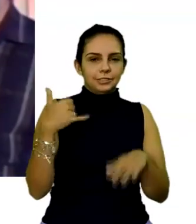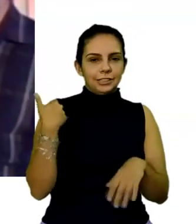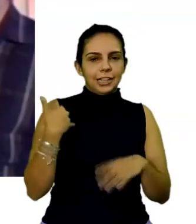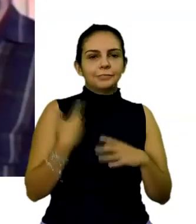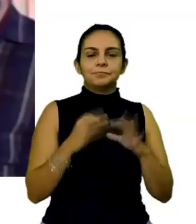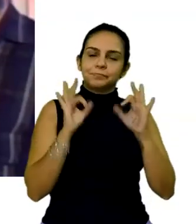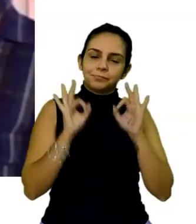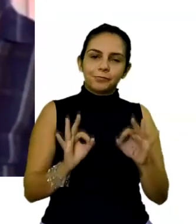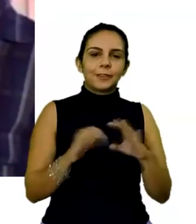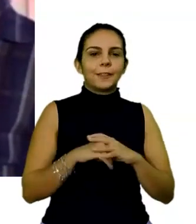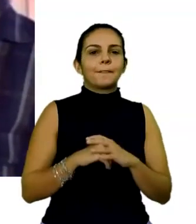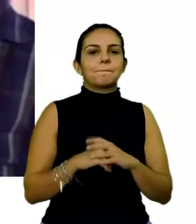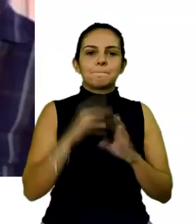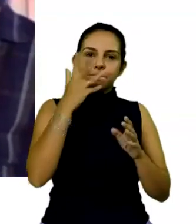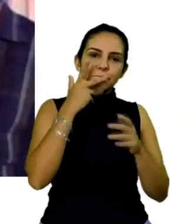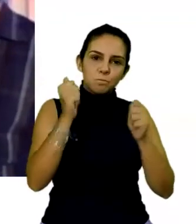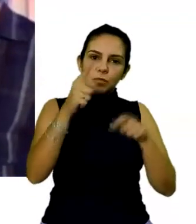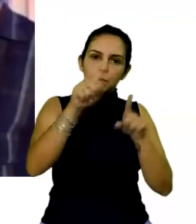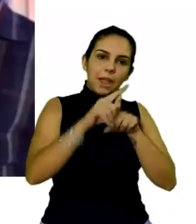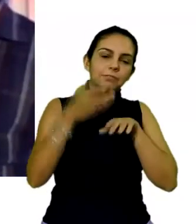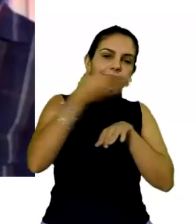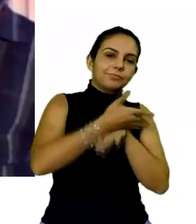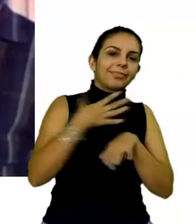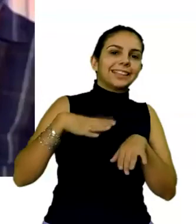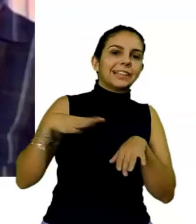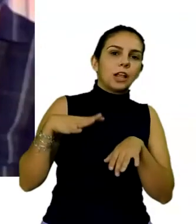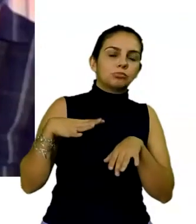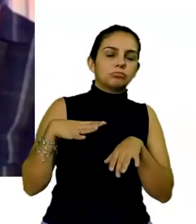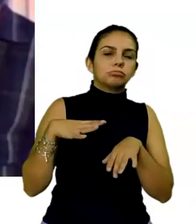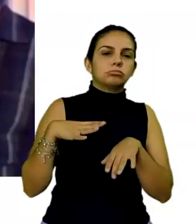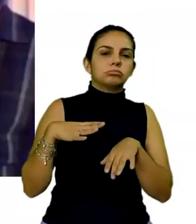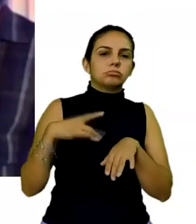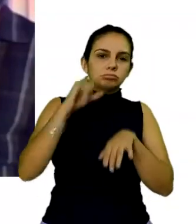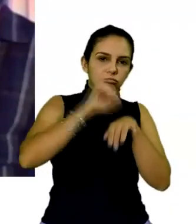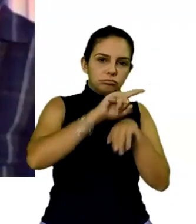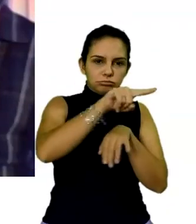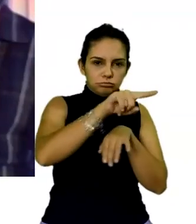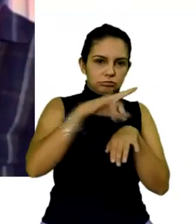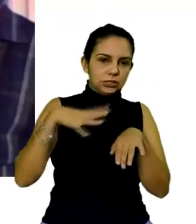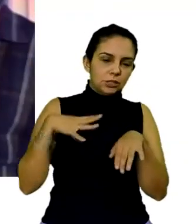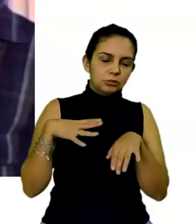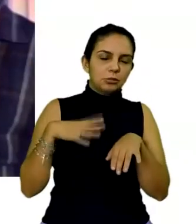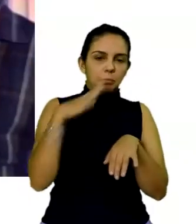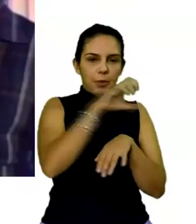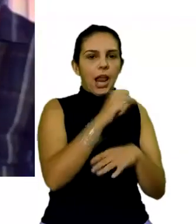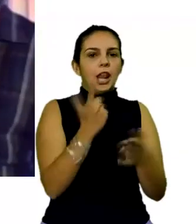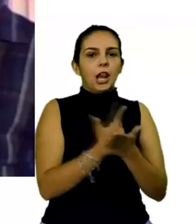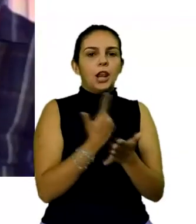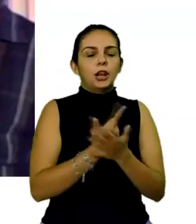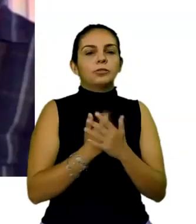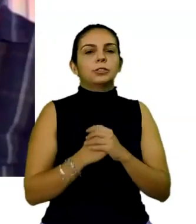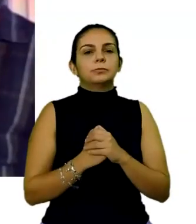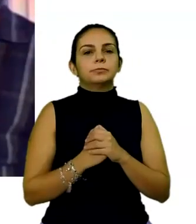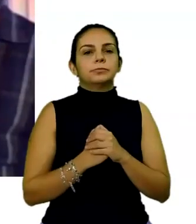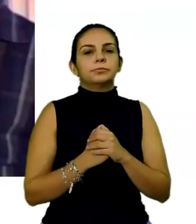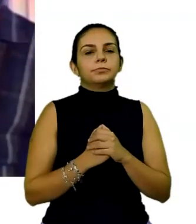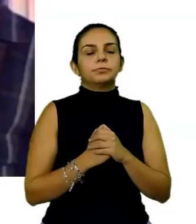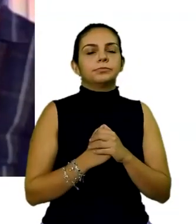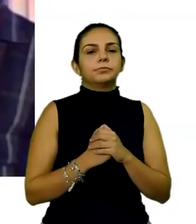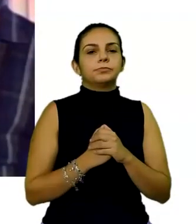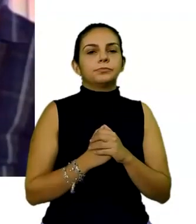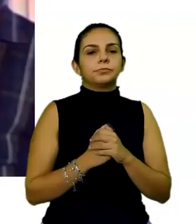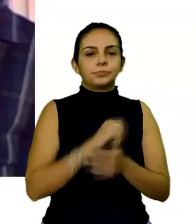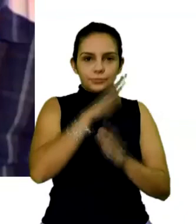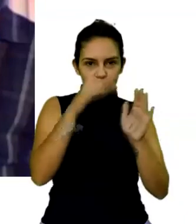idades. Perfeito, e a criança também pode ir no centro, na central do Creche Natal, lá no Calçadão, e pegar esse livro lá, que a gente faz questão